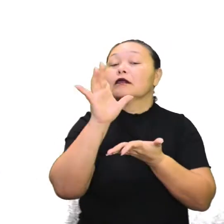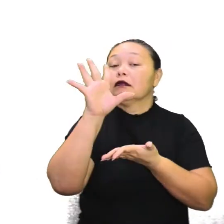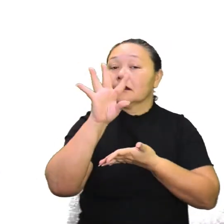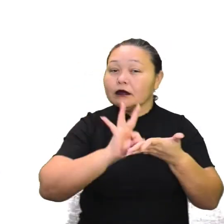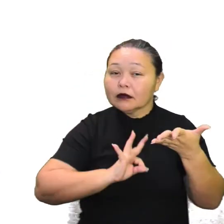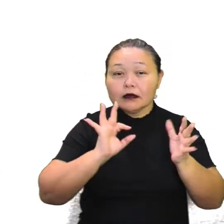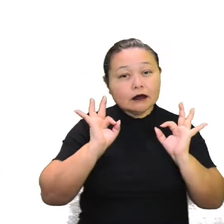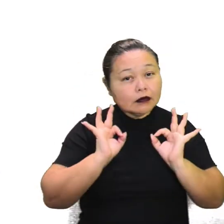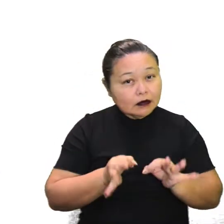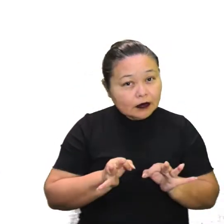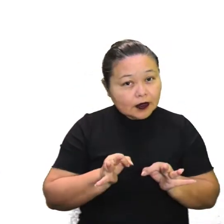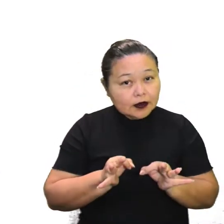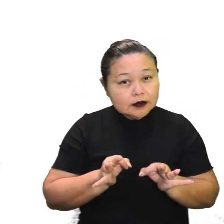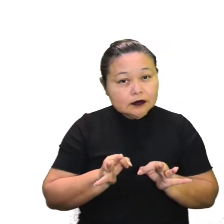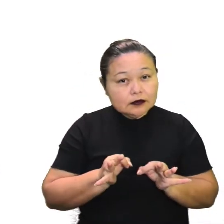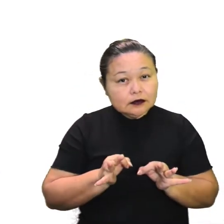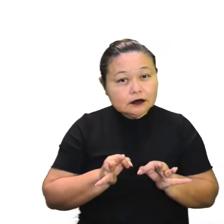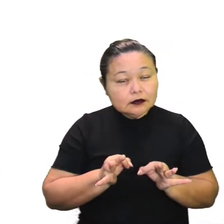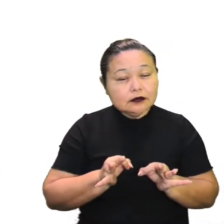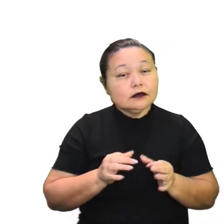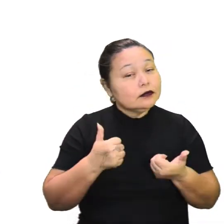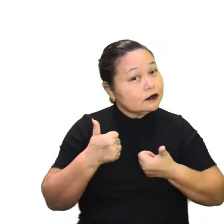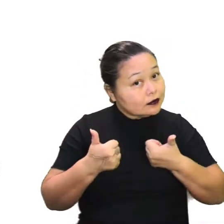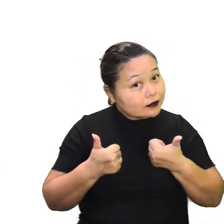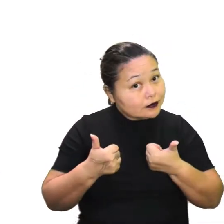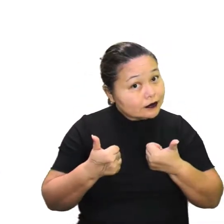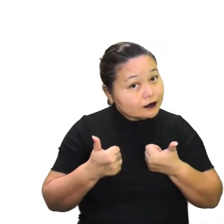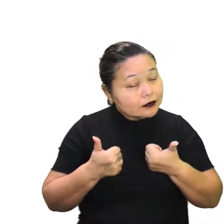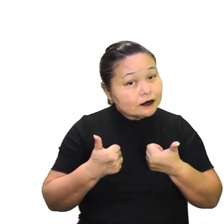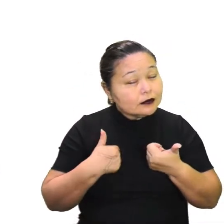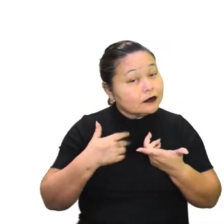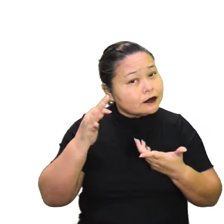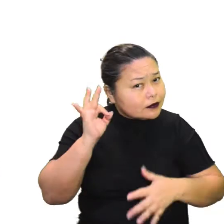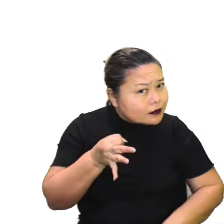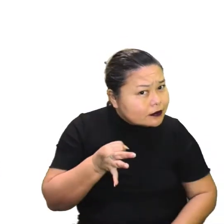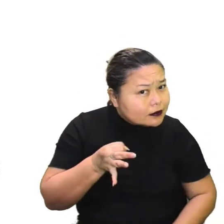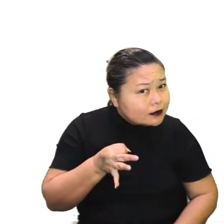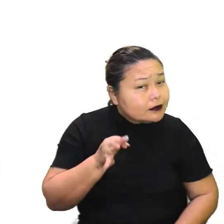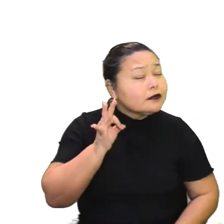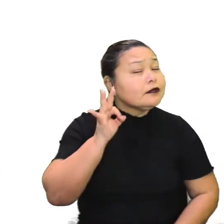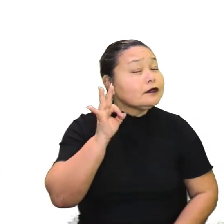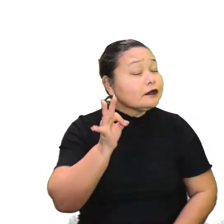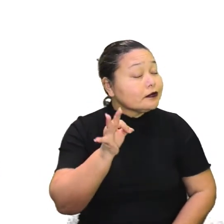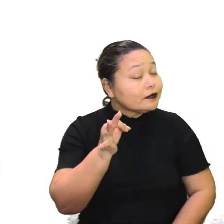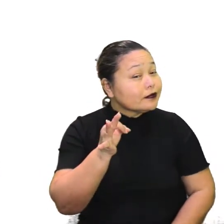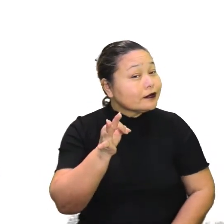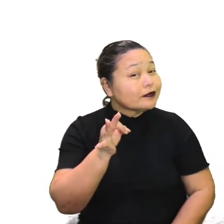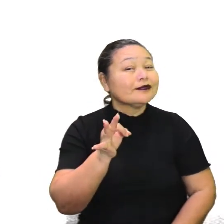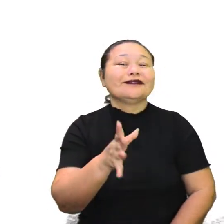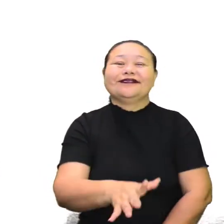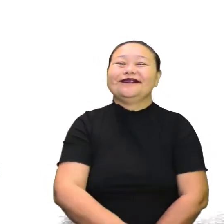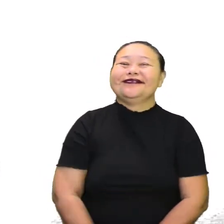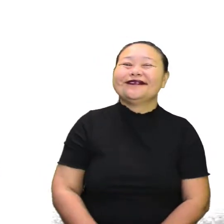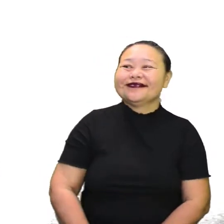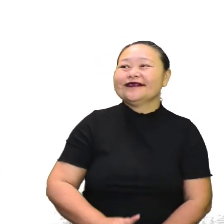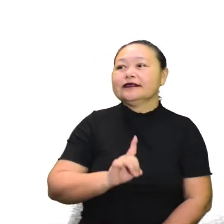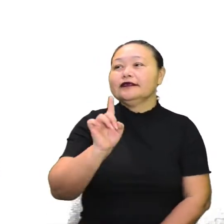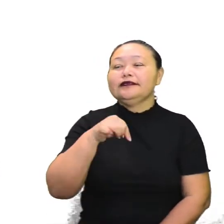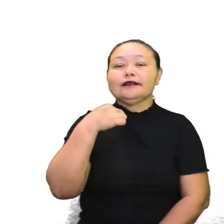textuais, certo? Beleza, não ouvi, certo? Certo,